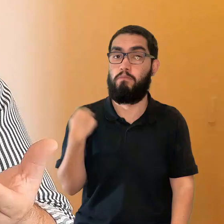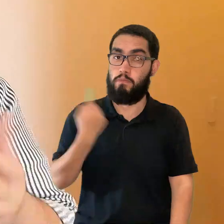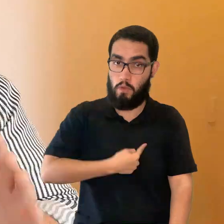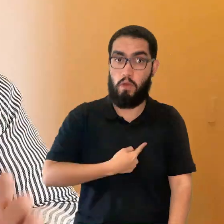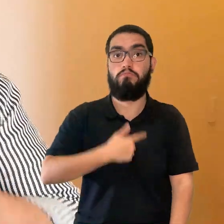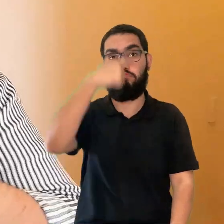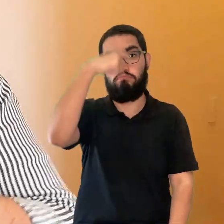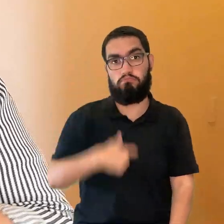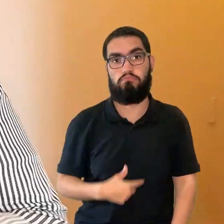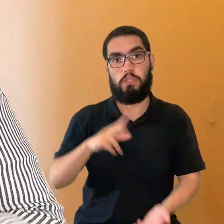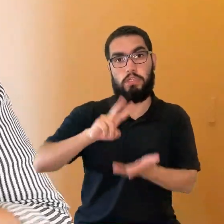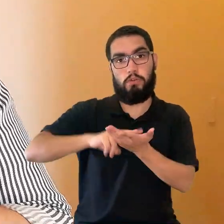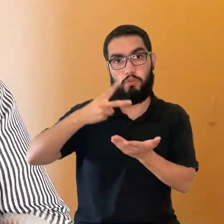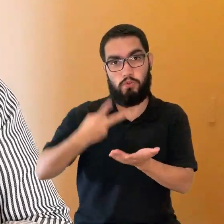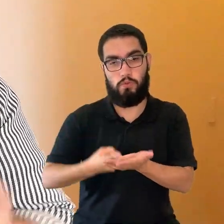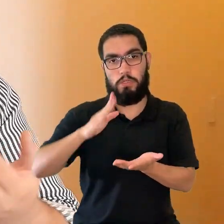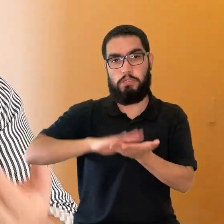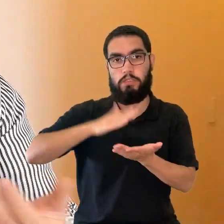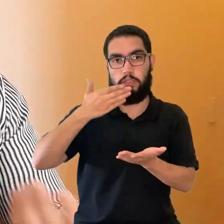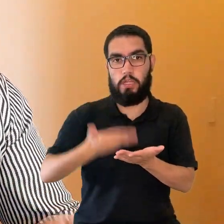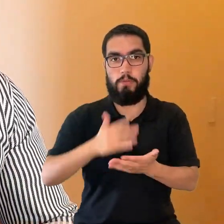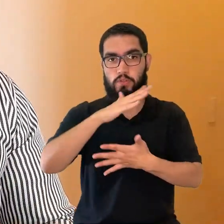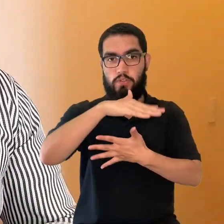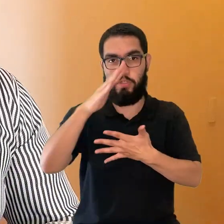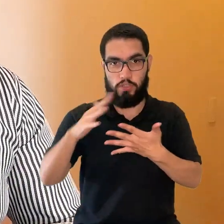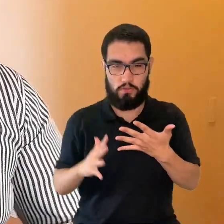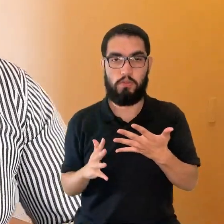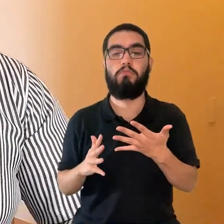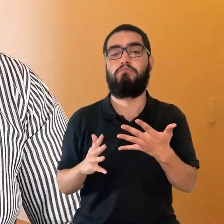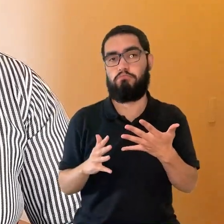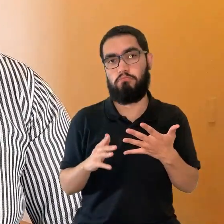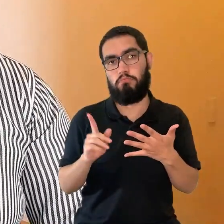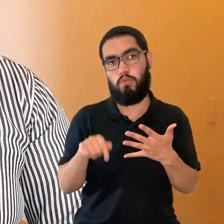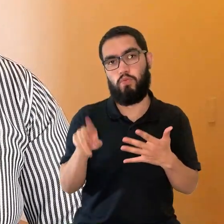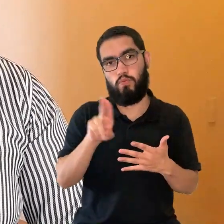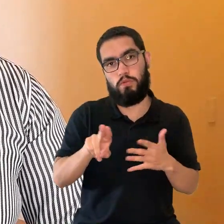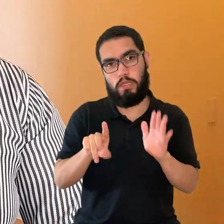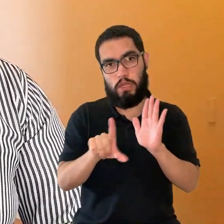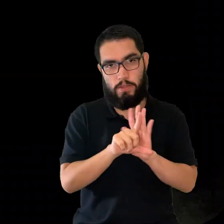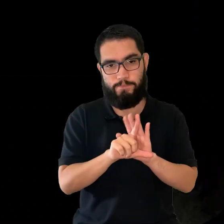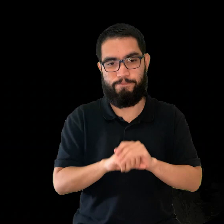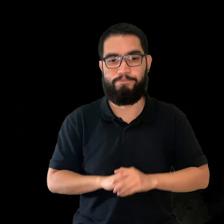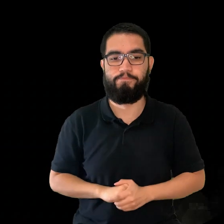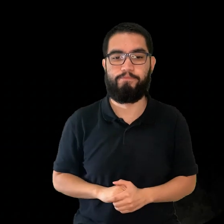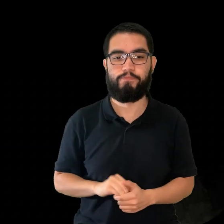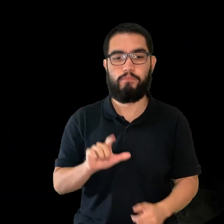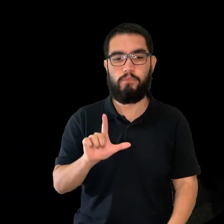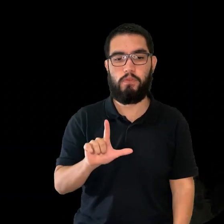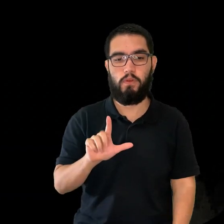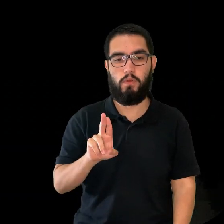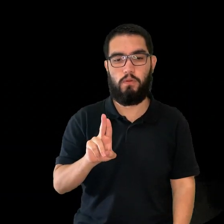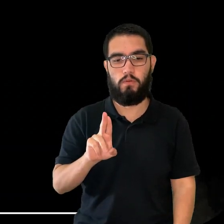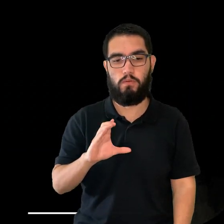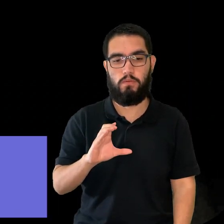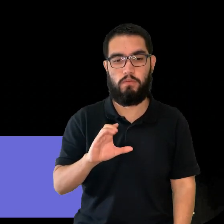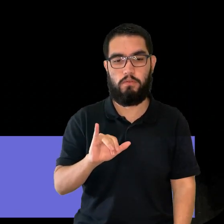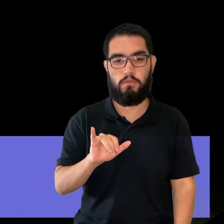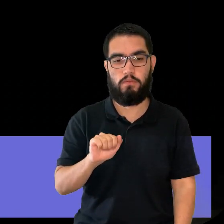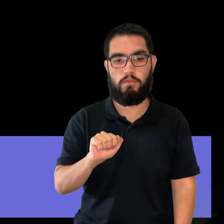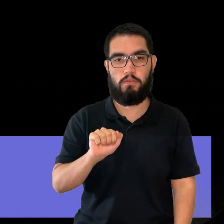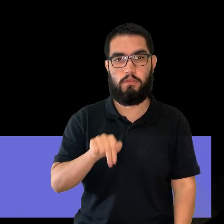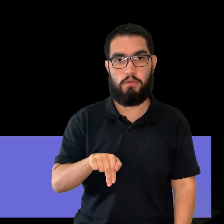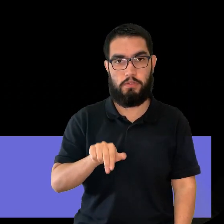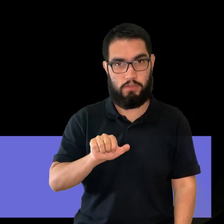na live. Nós somos tradutores e intérpretes de língua brasileira de sinais por meio dessa lei, ok? Luciana